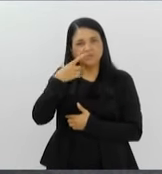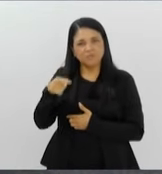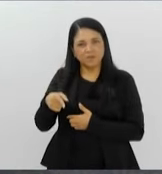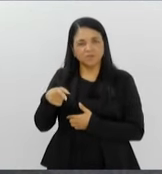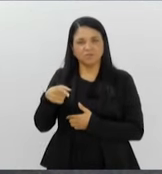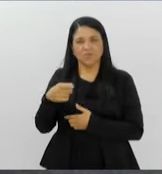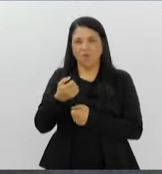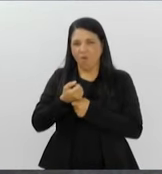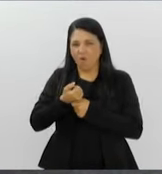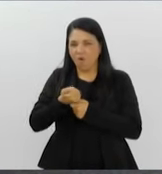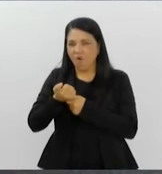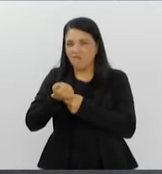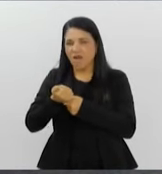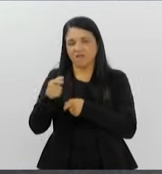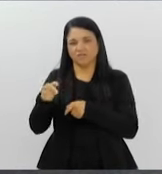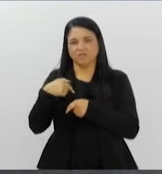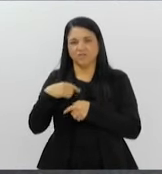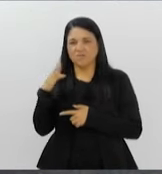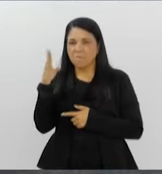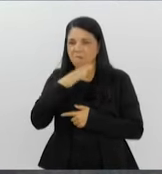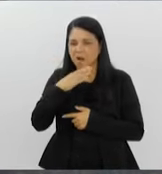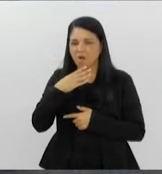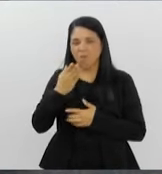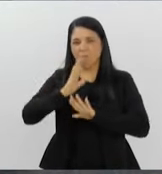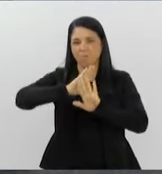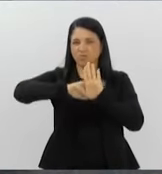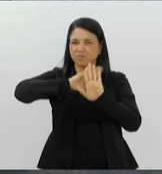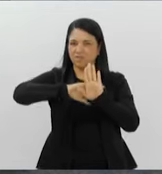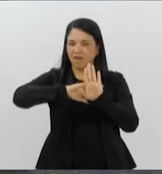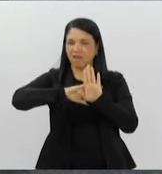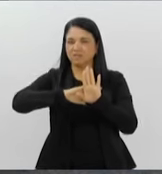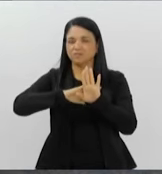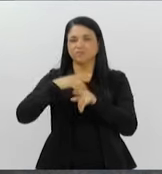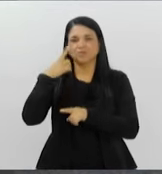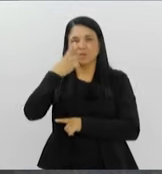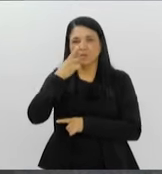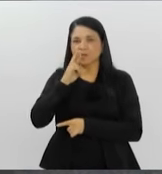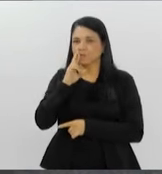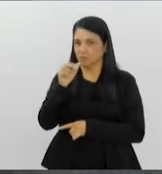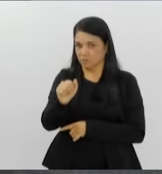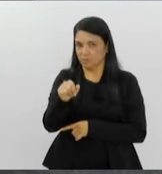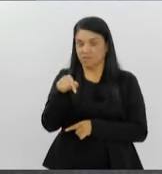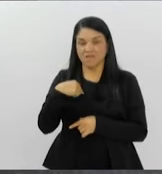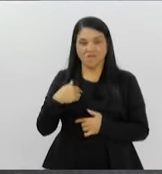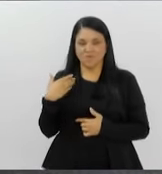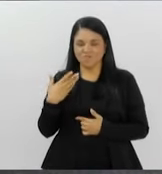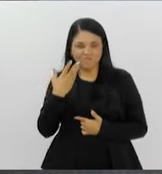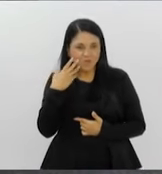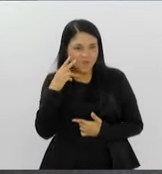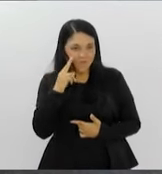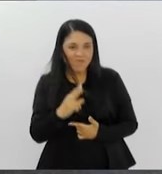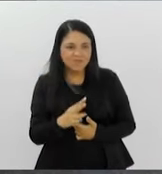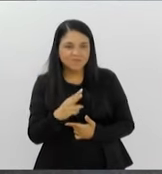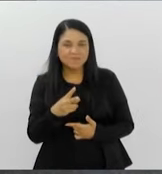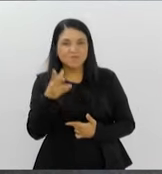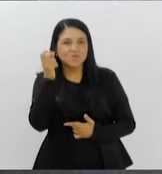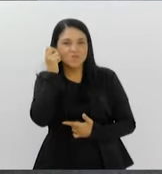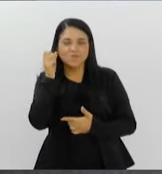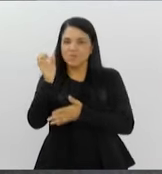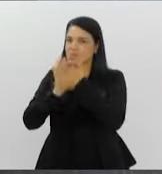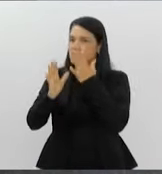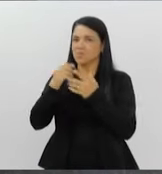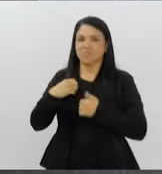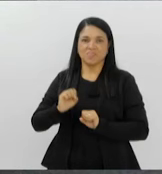e covarde, falar mal na ausência de outro deputado, e eu, na presença disso, eu não posso me furtar a defendê-lo.